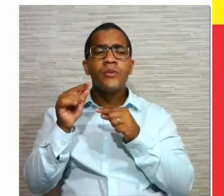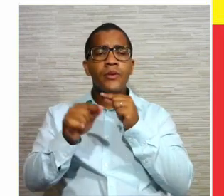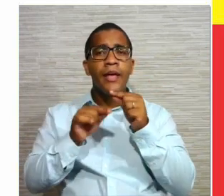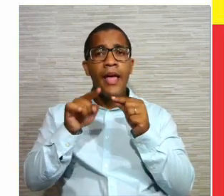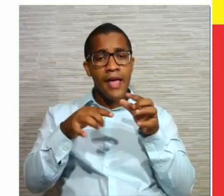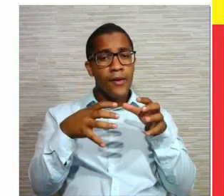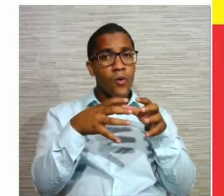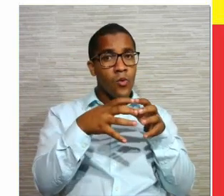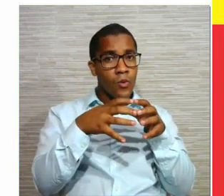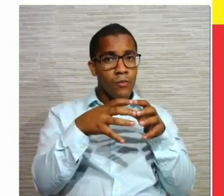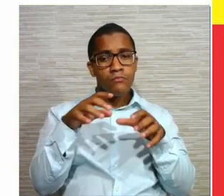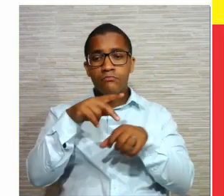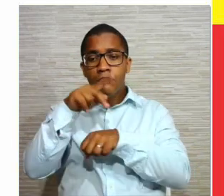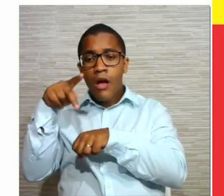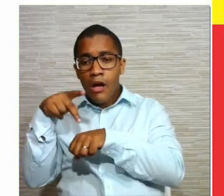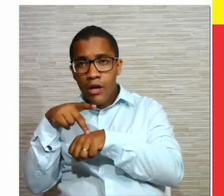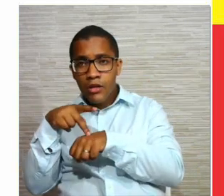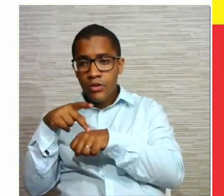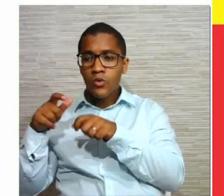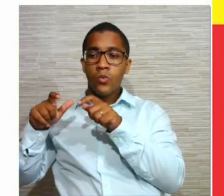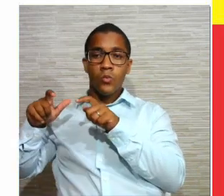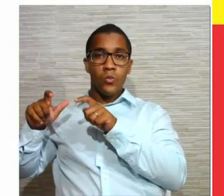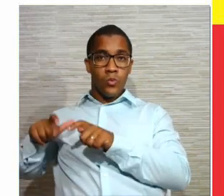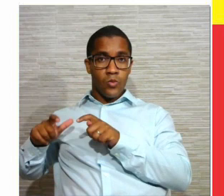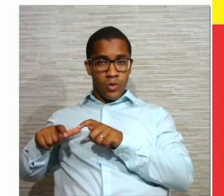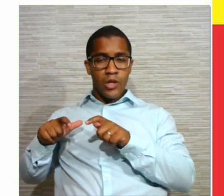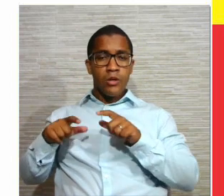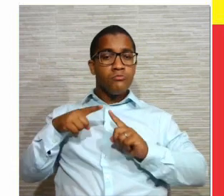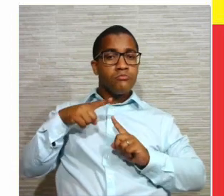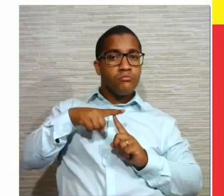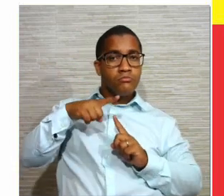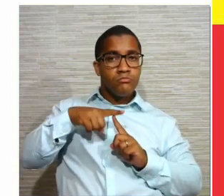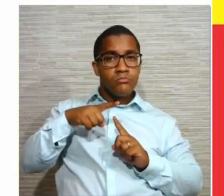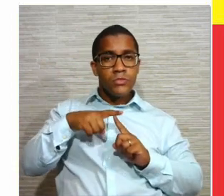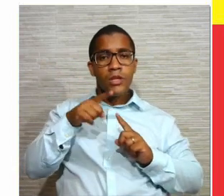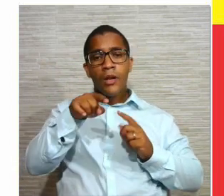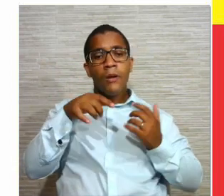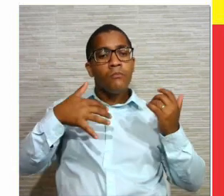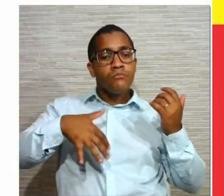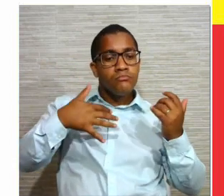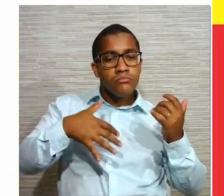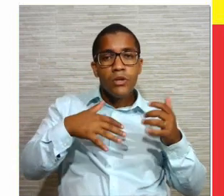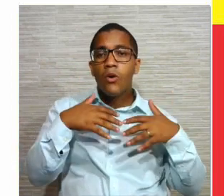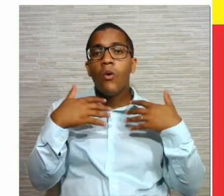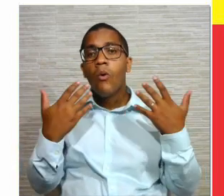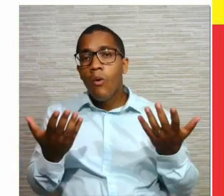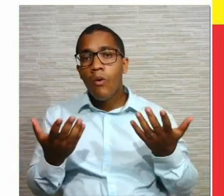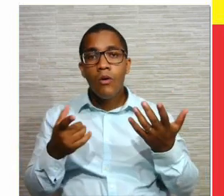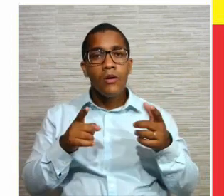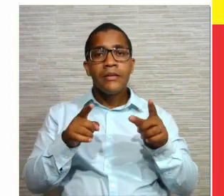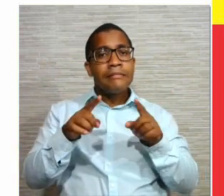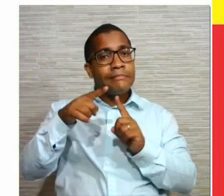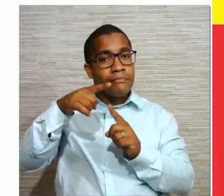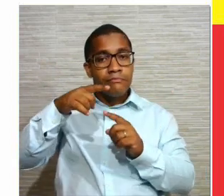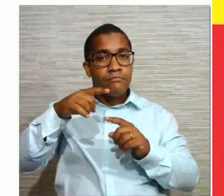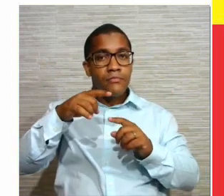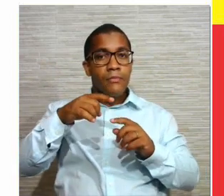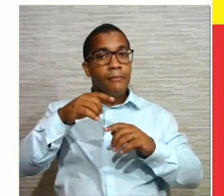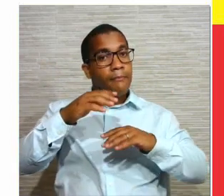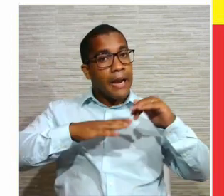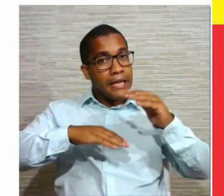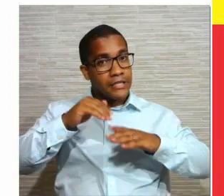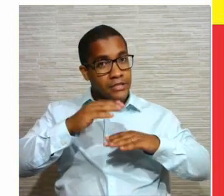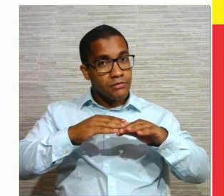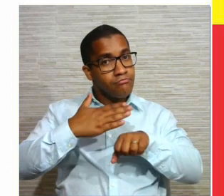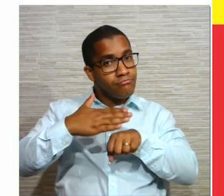raça, nacionalidade, localização, estilo, instrumentação, técnicas vocais e até mesmo por